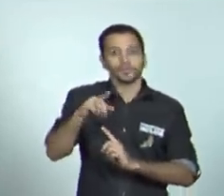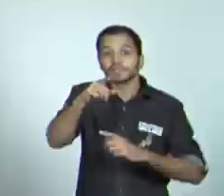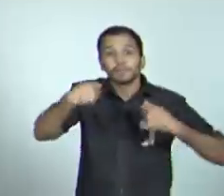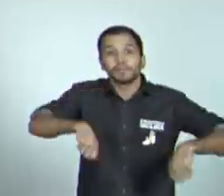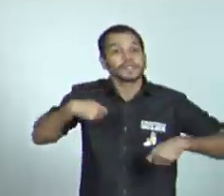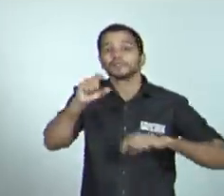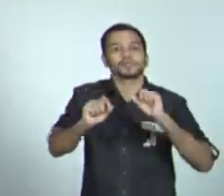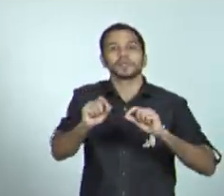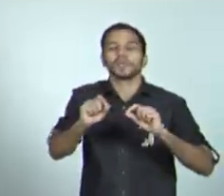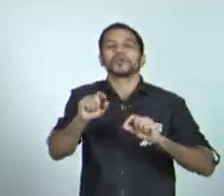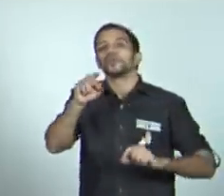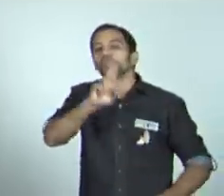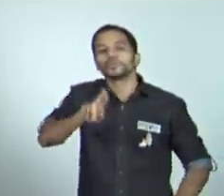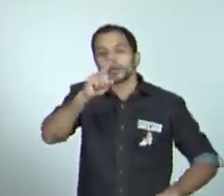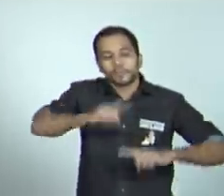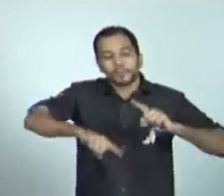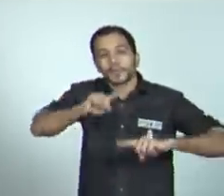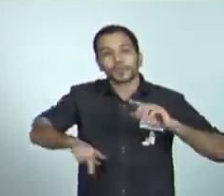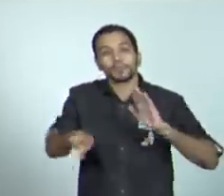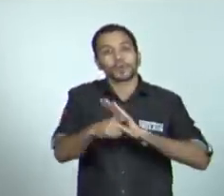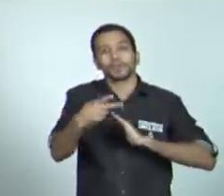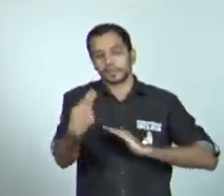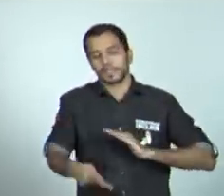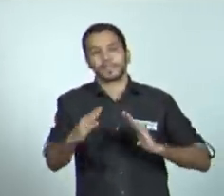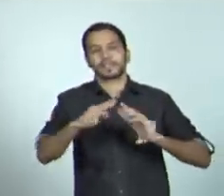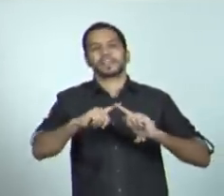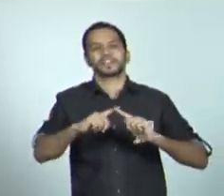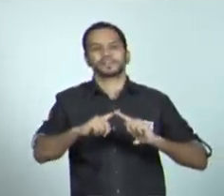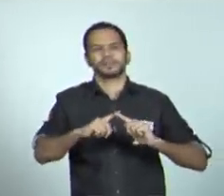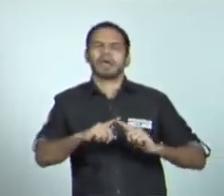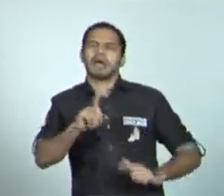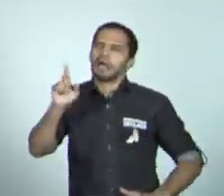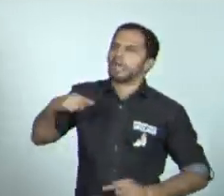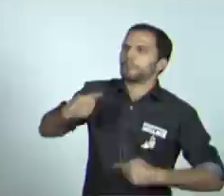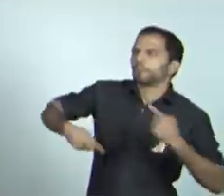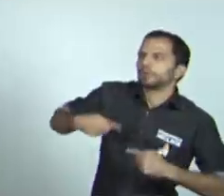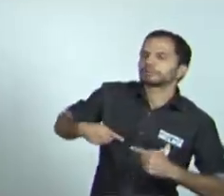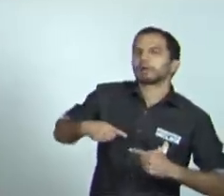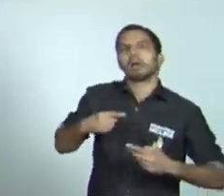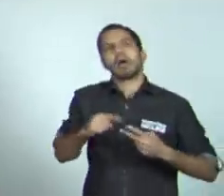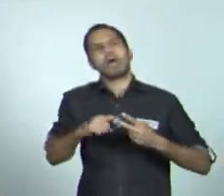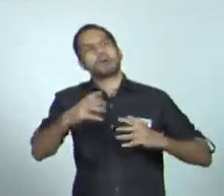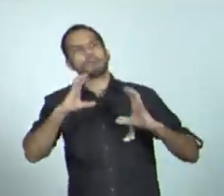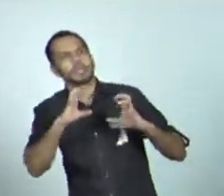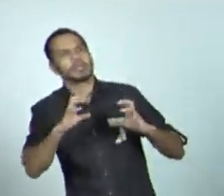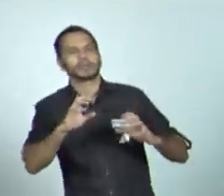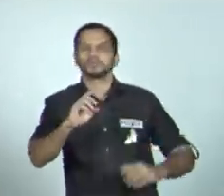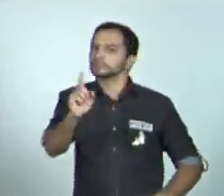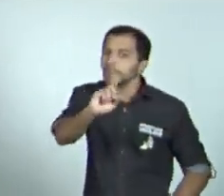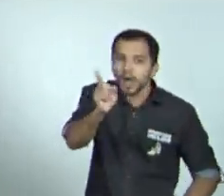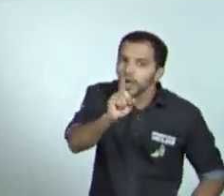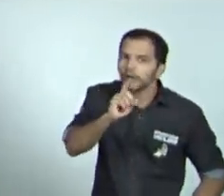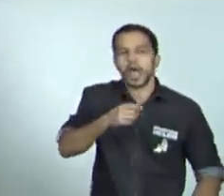diante da ameaça qual é a alma da igreja aí é política não é briga não é o